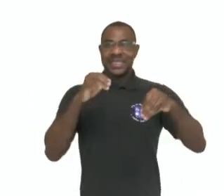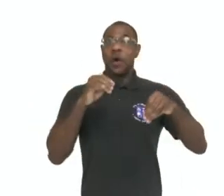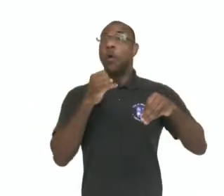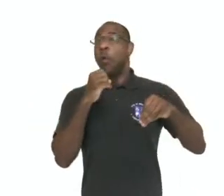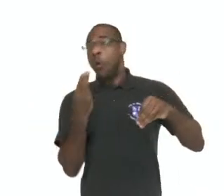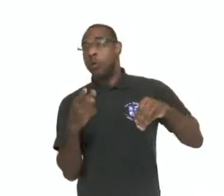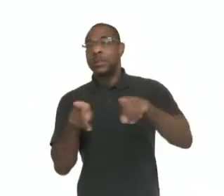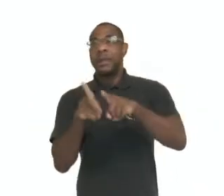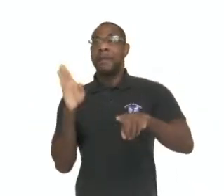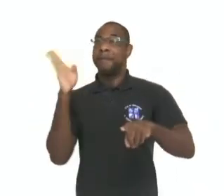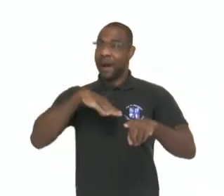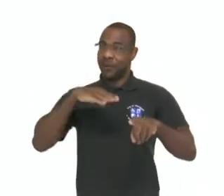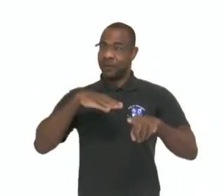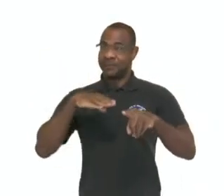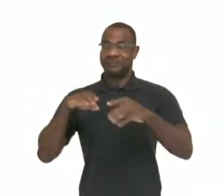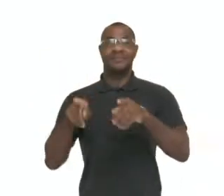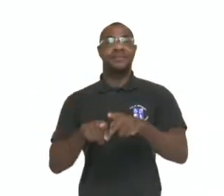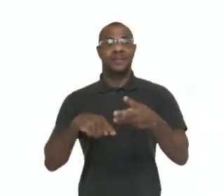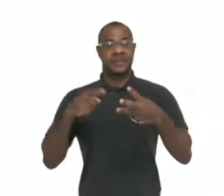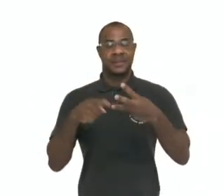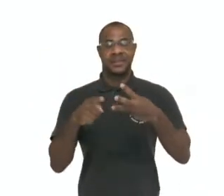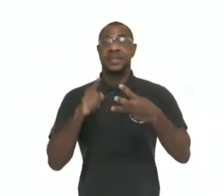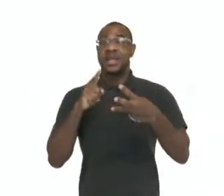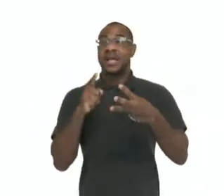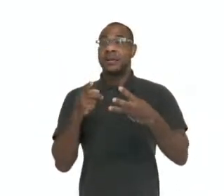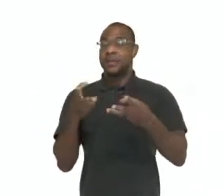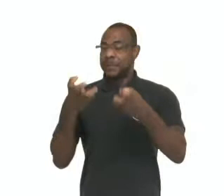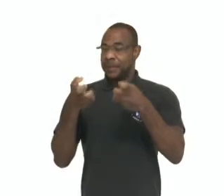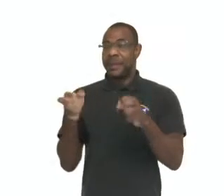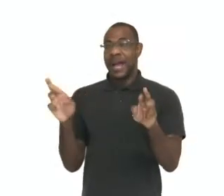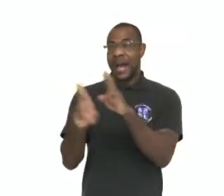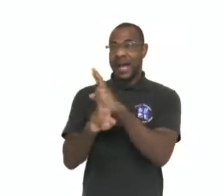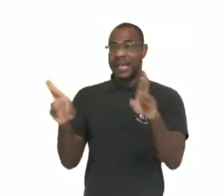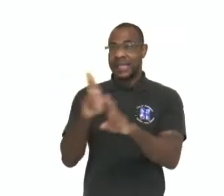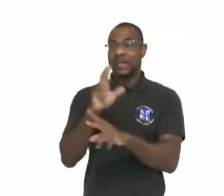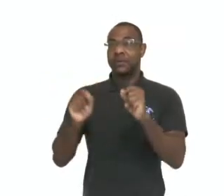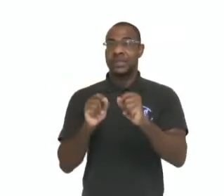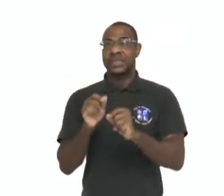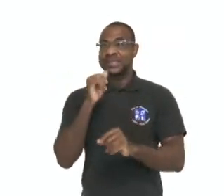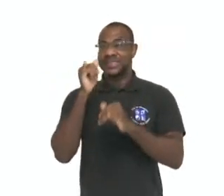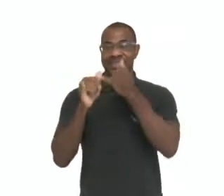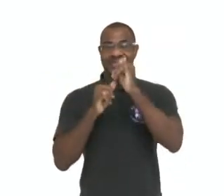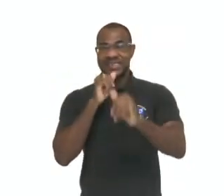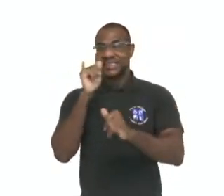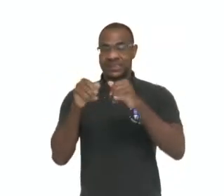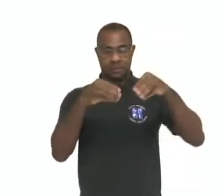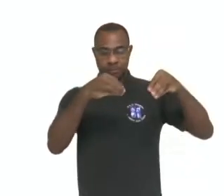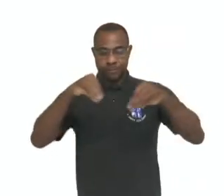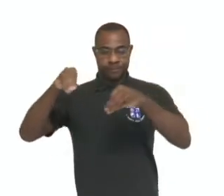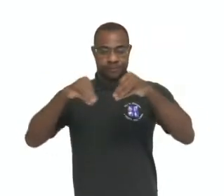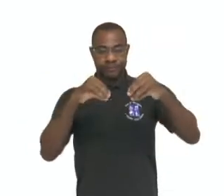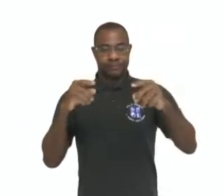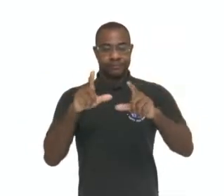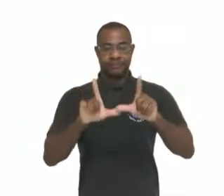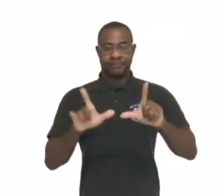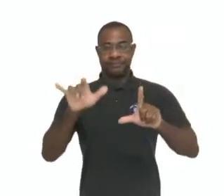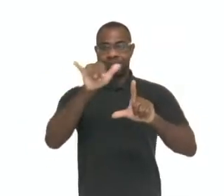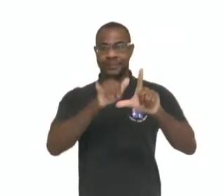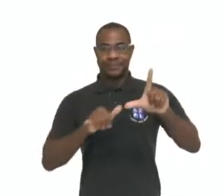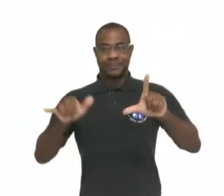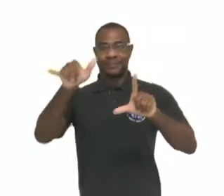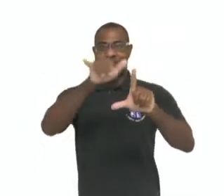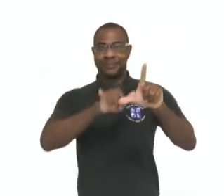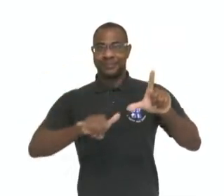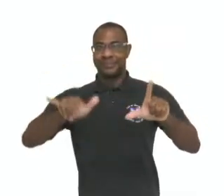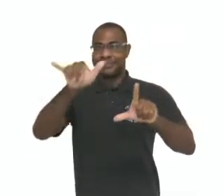elétrica. Compreender a relação da corrente elétrica e o funcionamento dos dispositivos